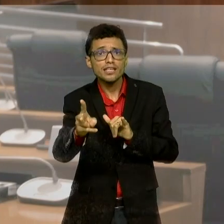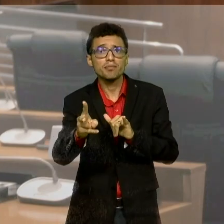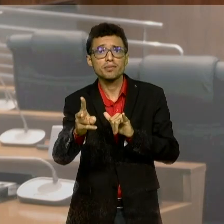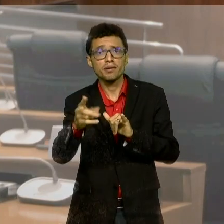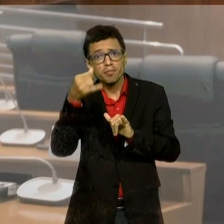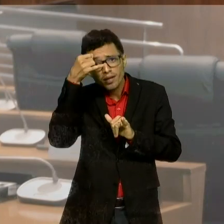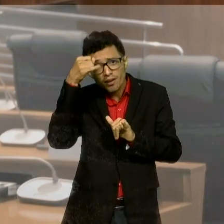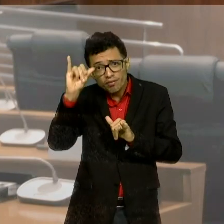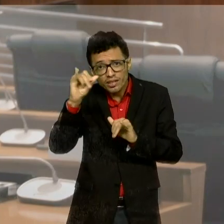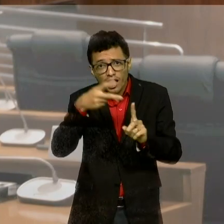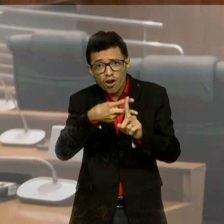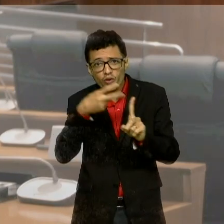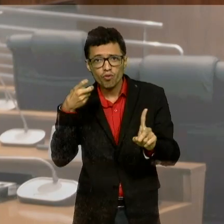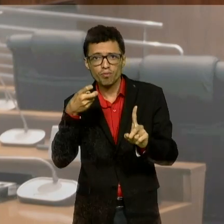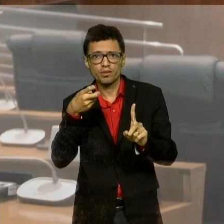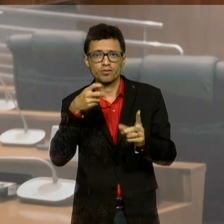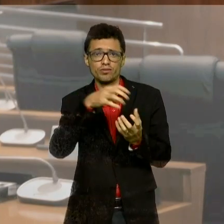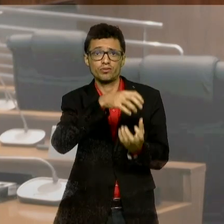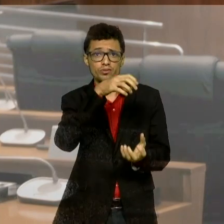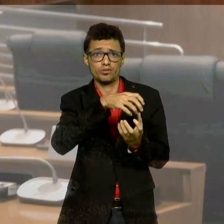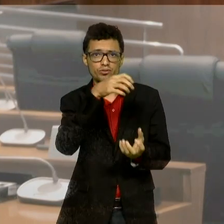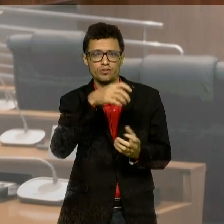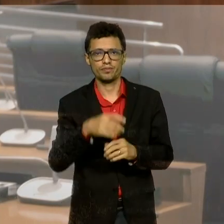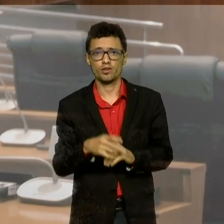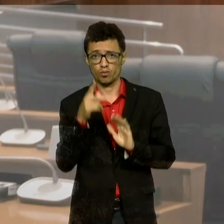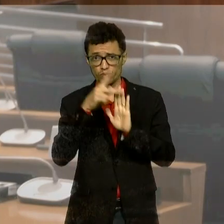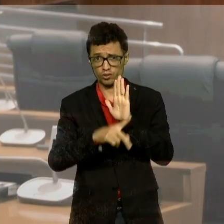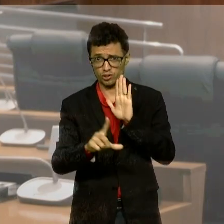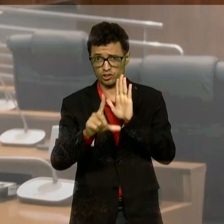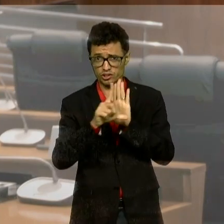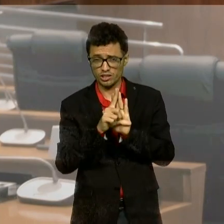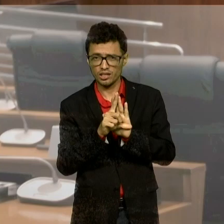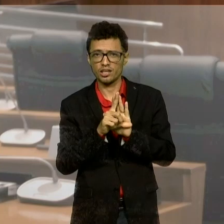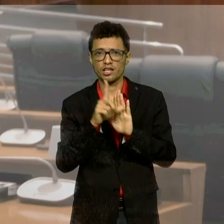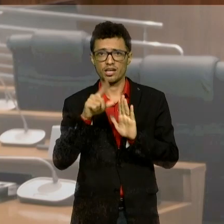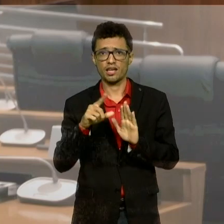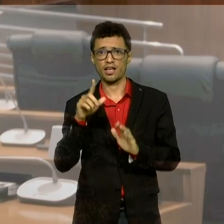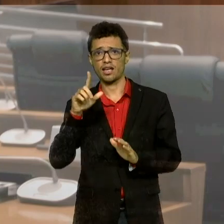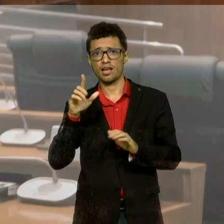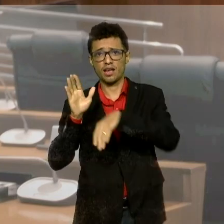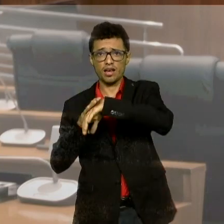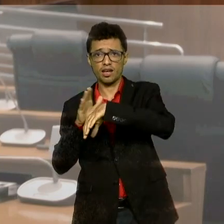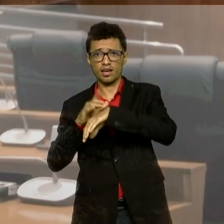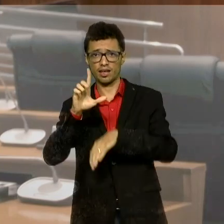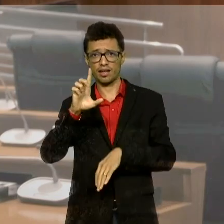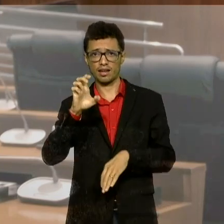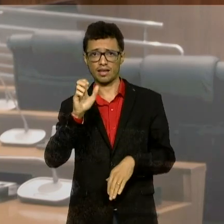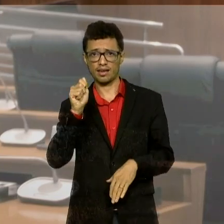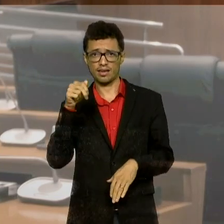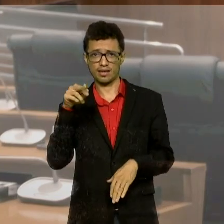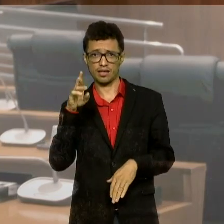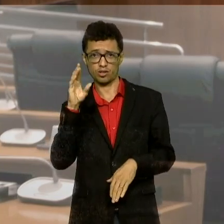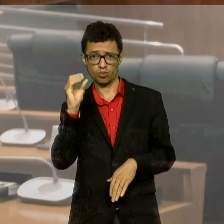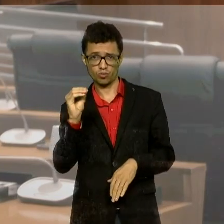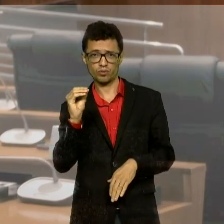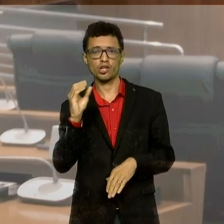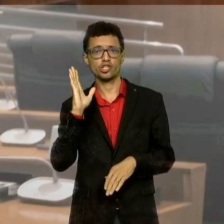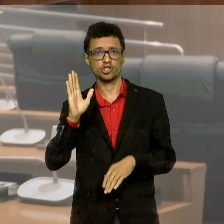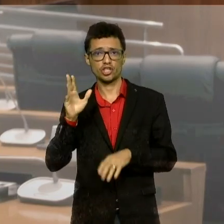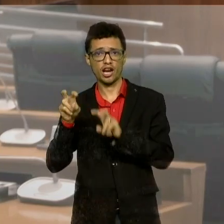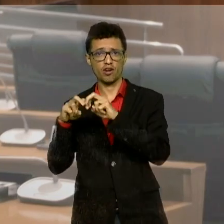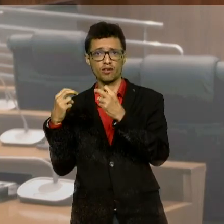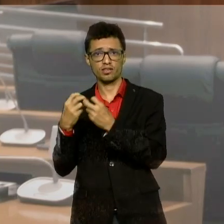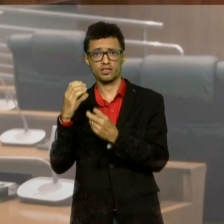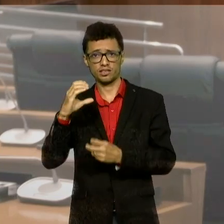praticados contra a pessoa idosa o projeto de lei de autoria do deputado Leandro Belo do podemos já teve parecer favorável na